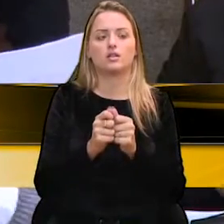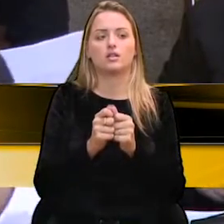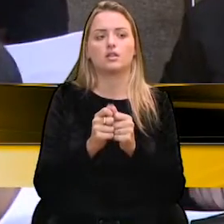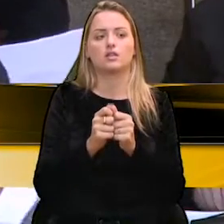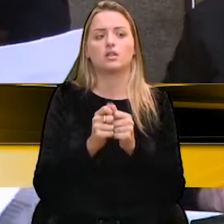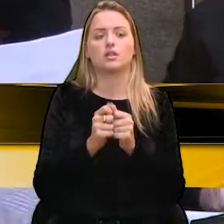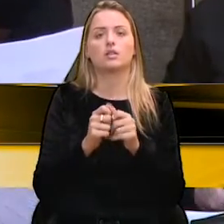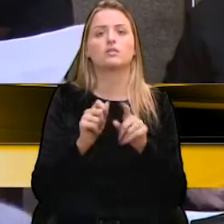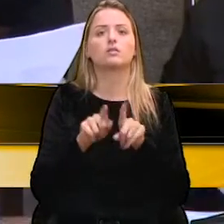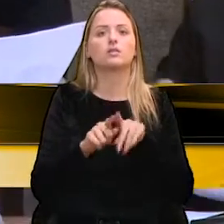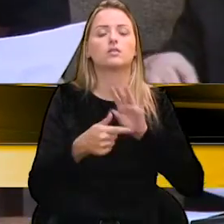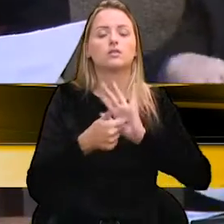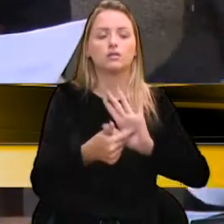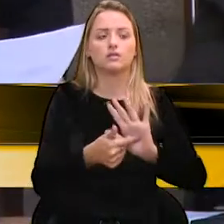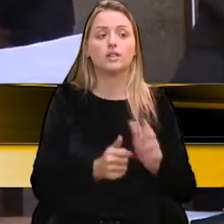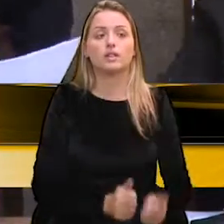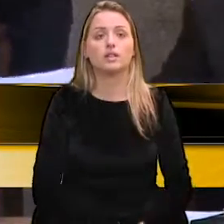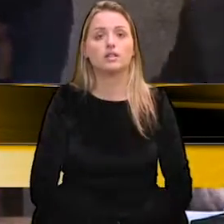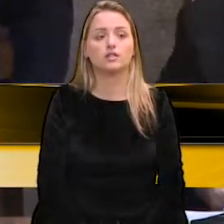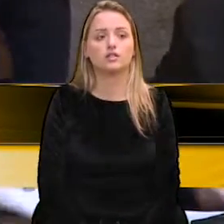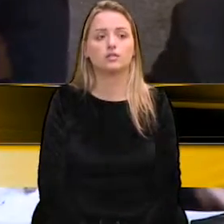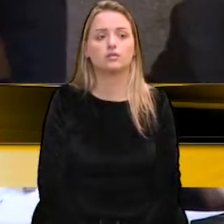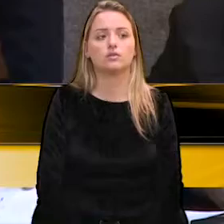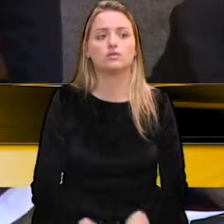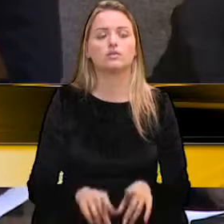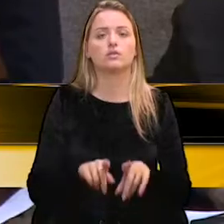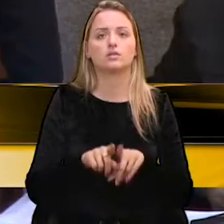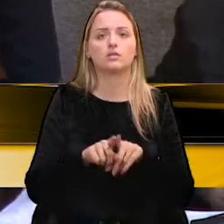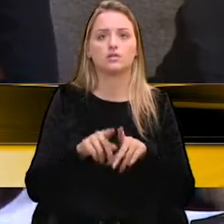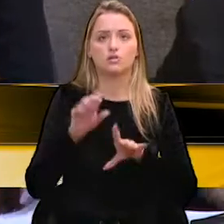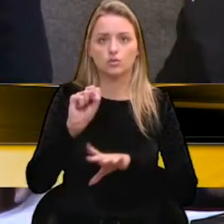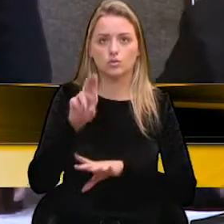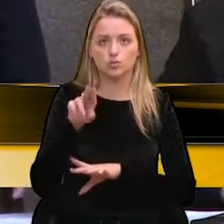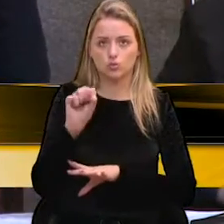DNA gratuito na rede do SUS, que